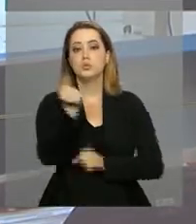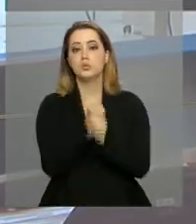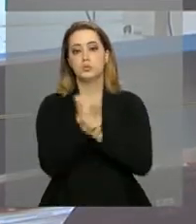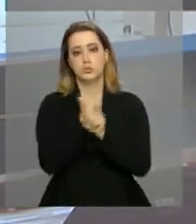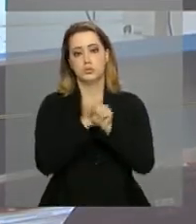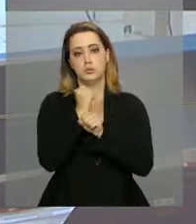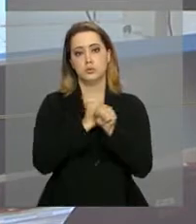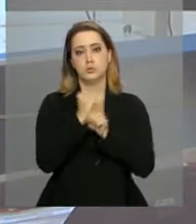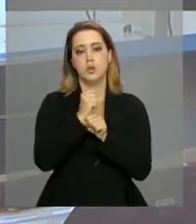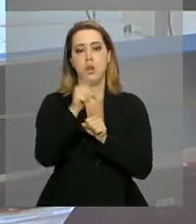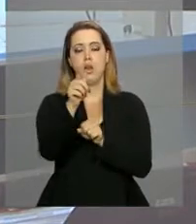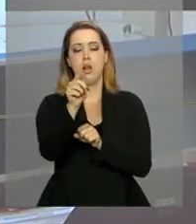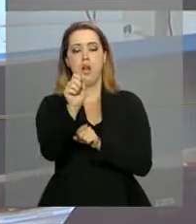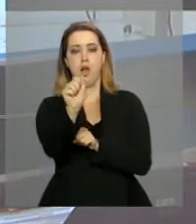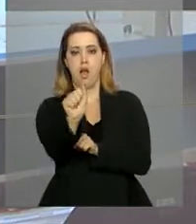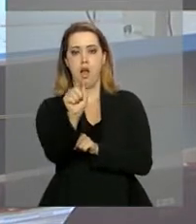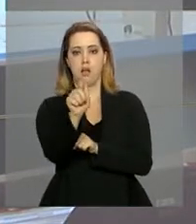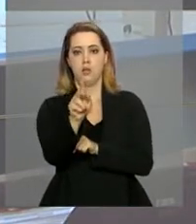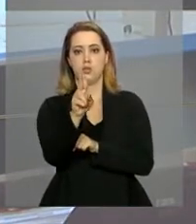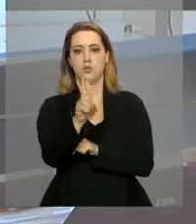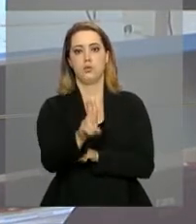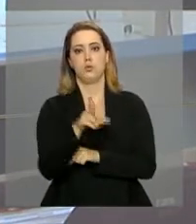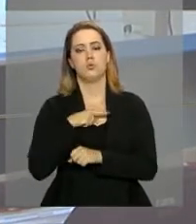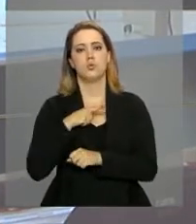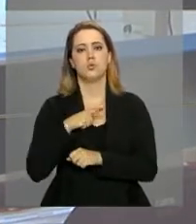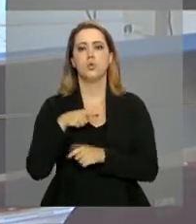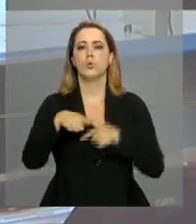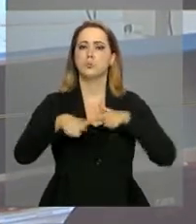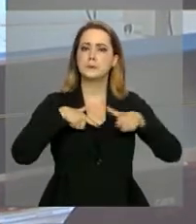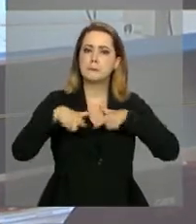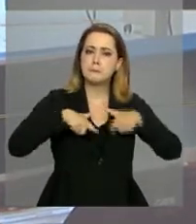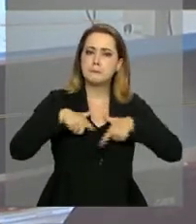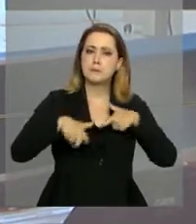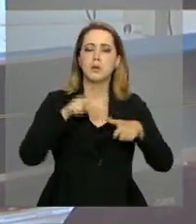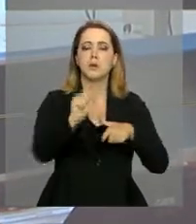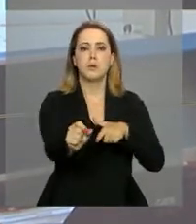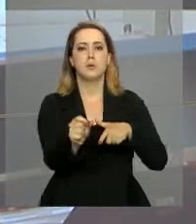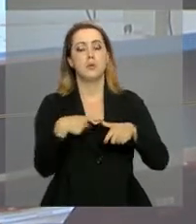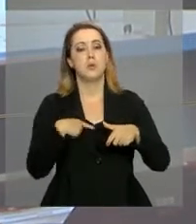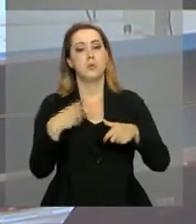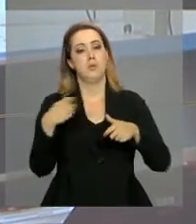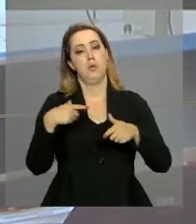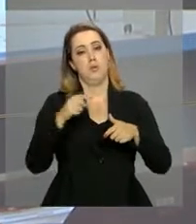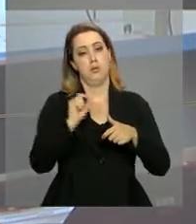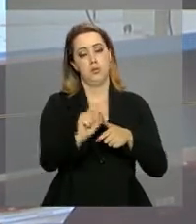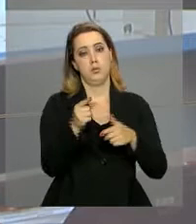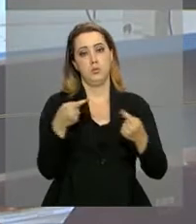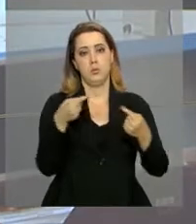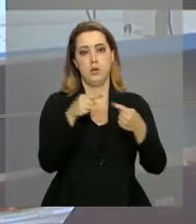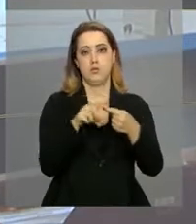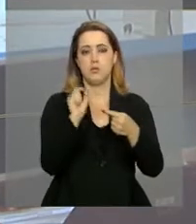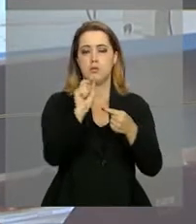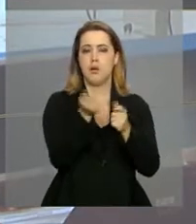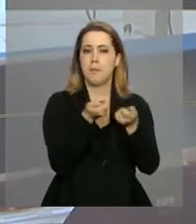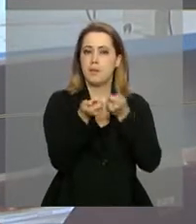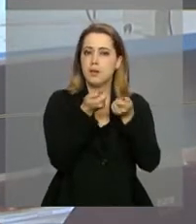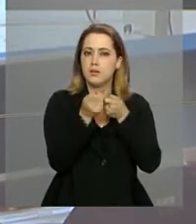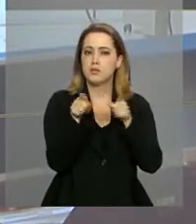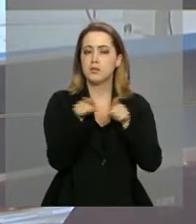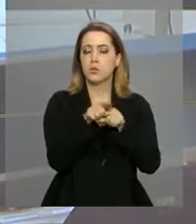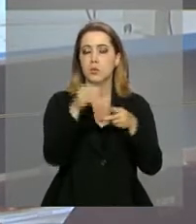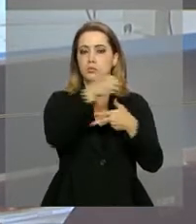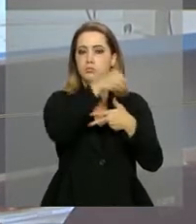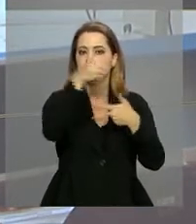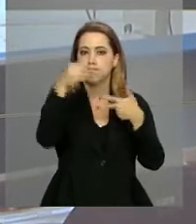anos a advocacia geral da união montou uma força tarefa para atuar em ações sobre a aplicação correção e resultado do